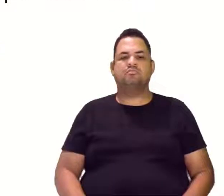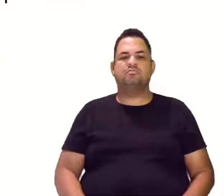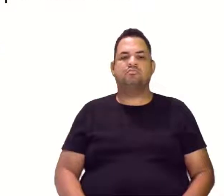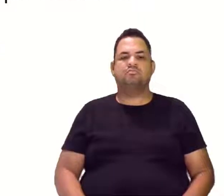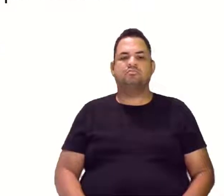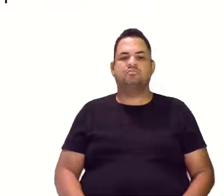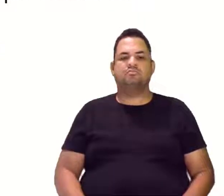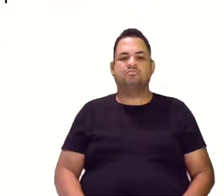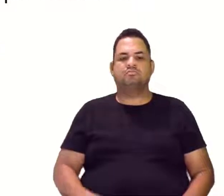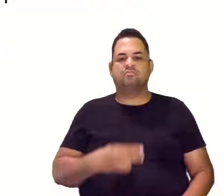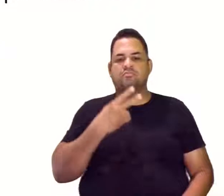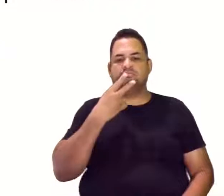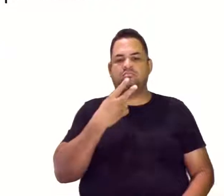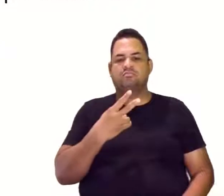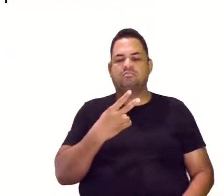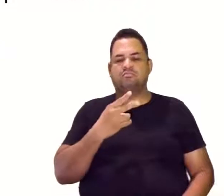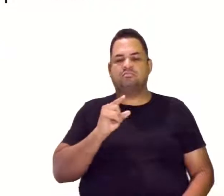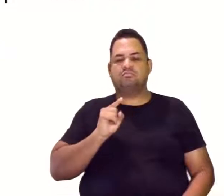150,